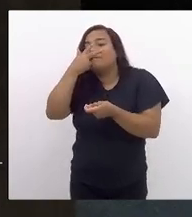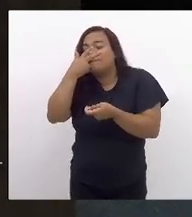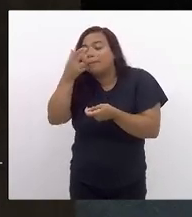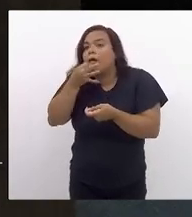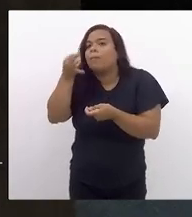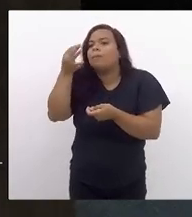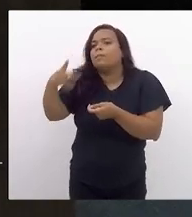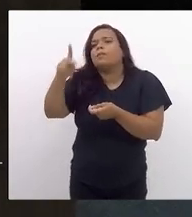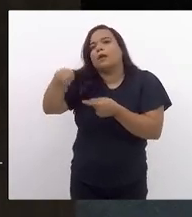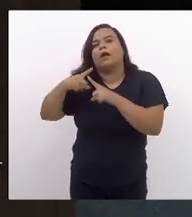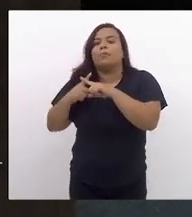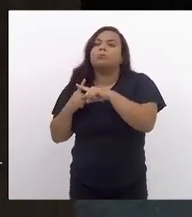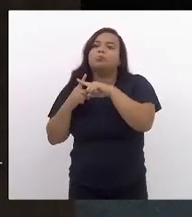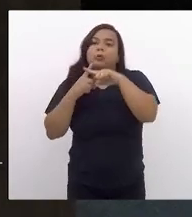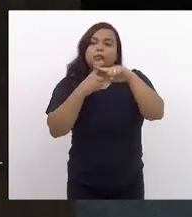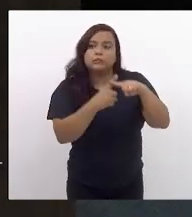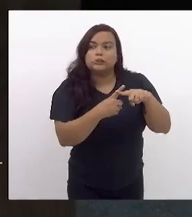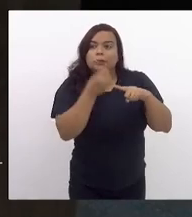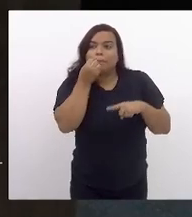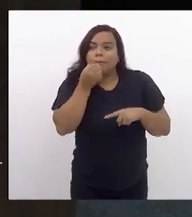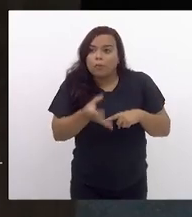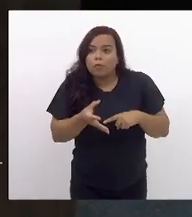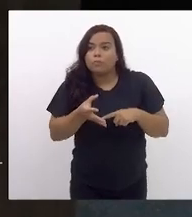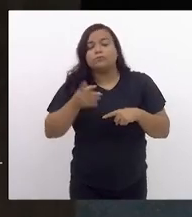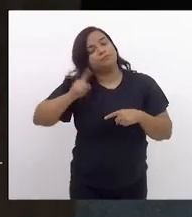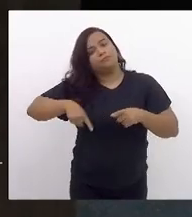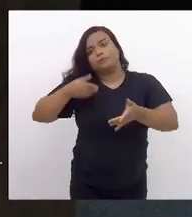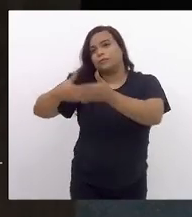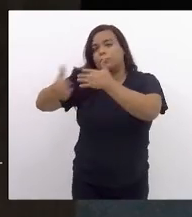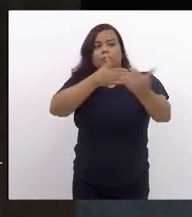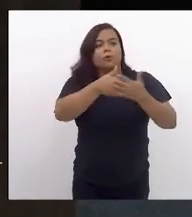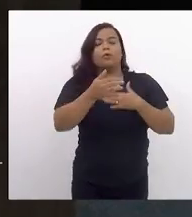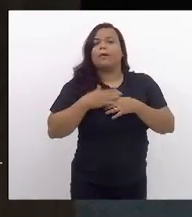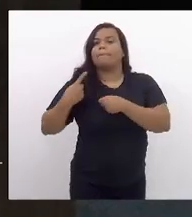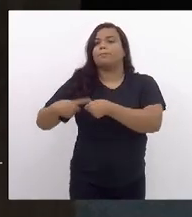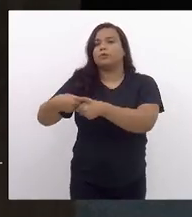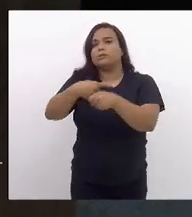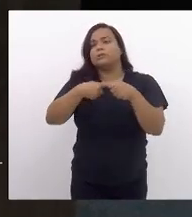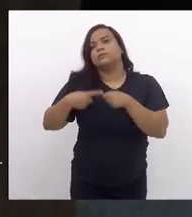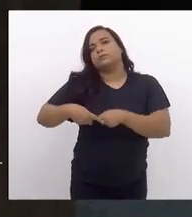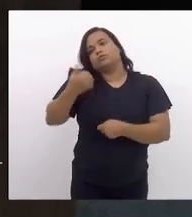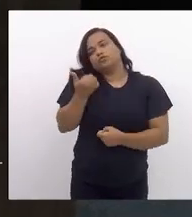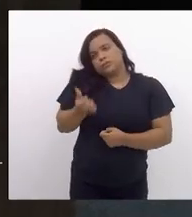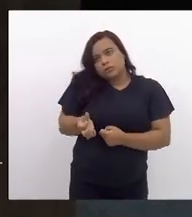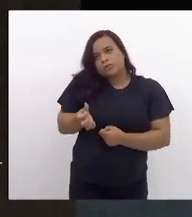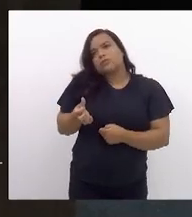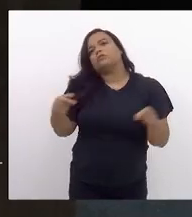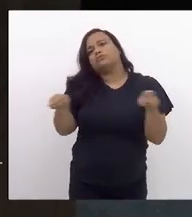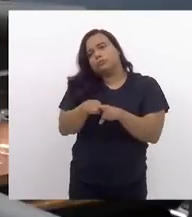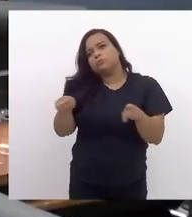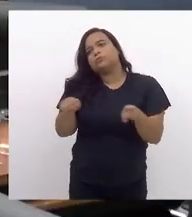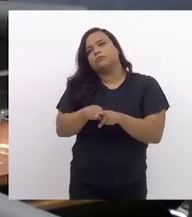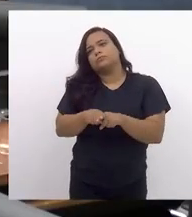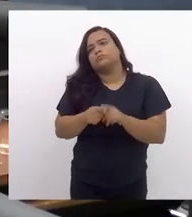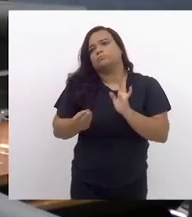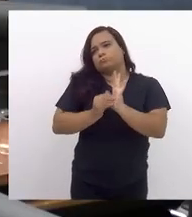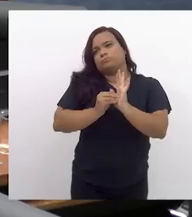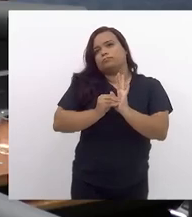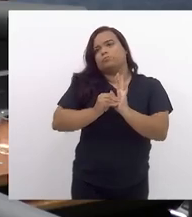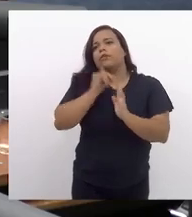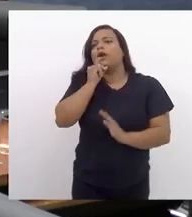que o será para qualquer desses 16 municípios que também reivindicarem. Muito obrigado, senhor presidente. Declaração de